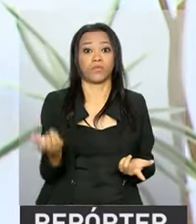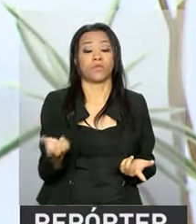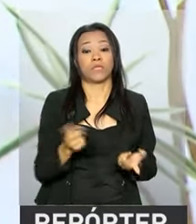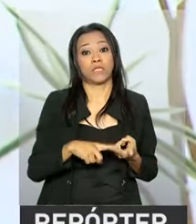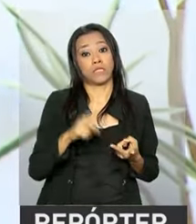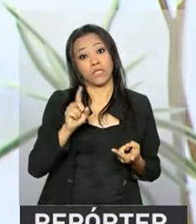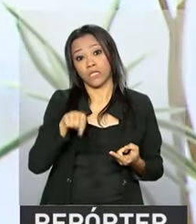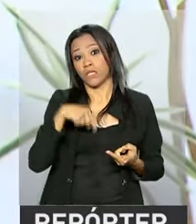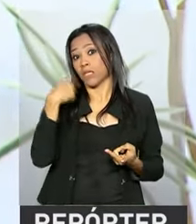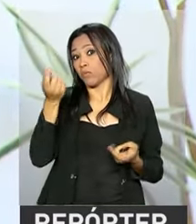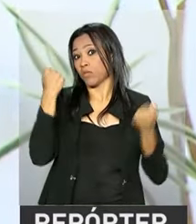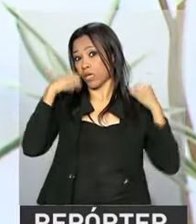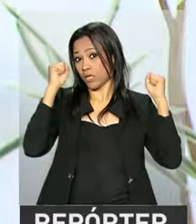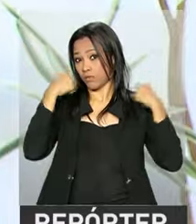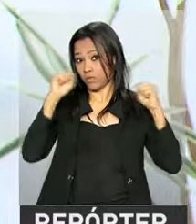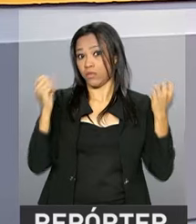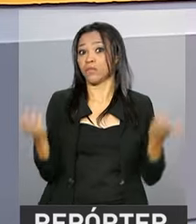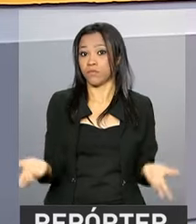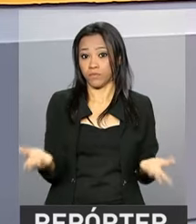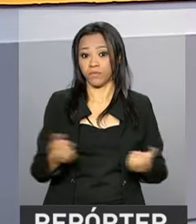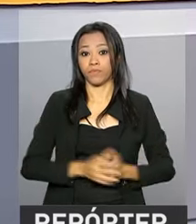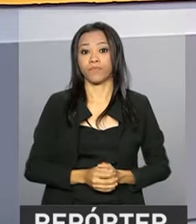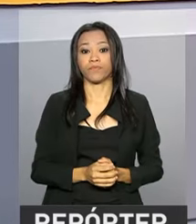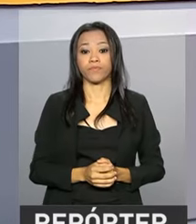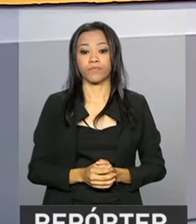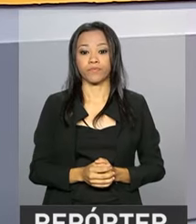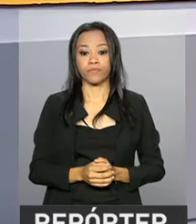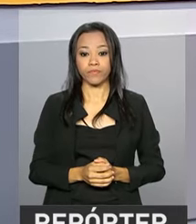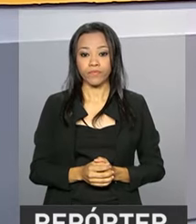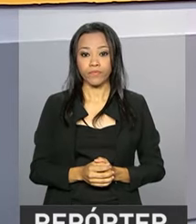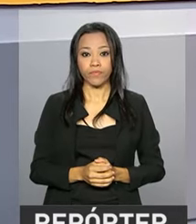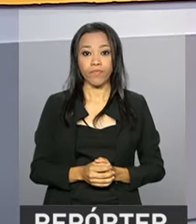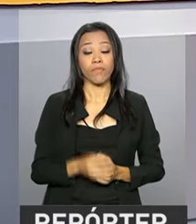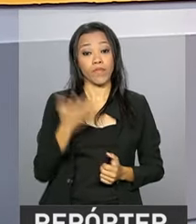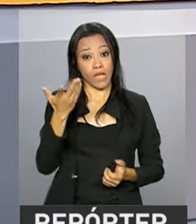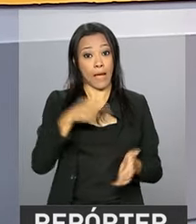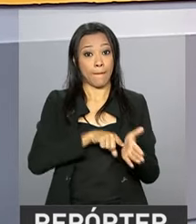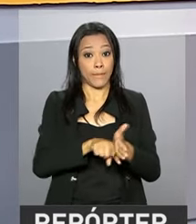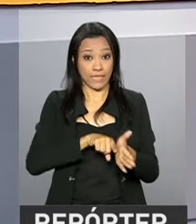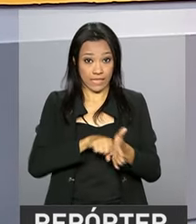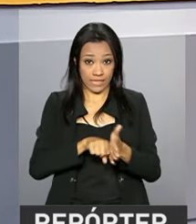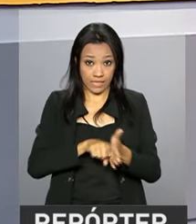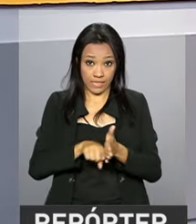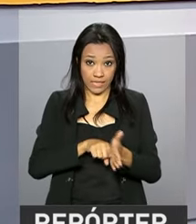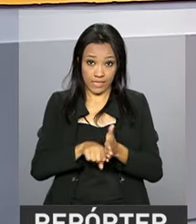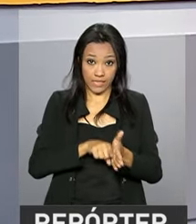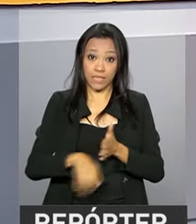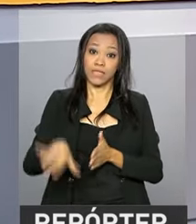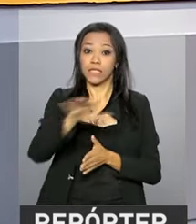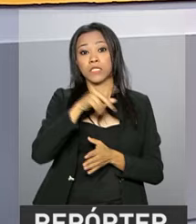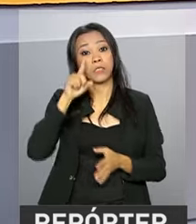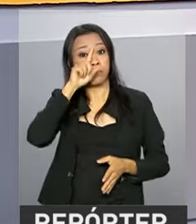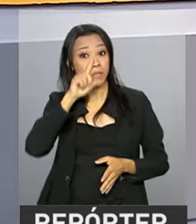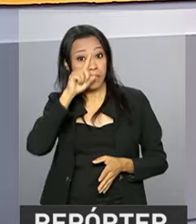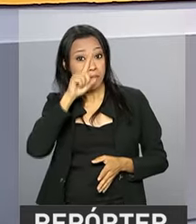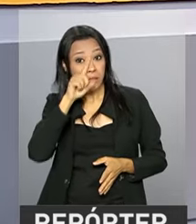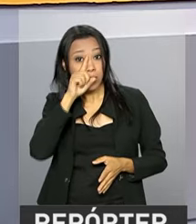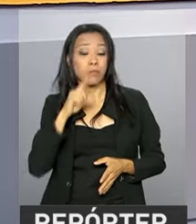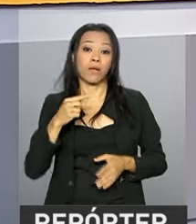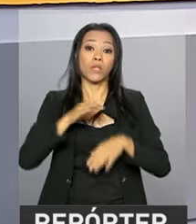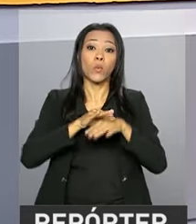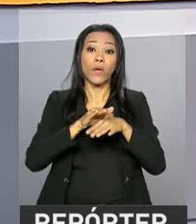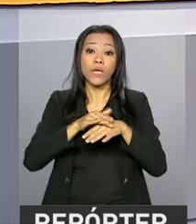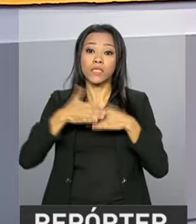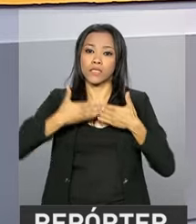para depois da academia. De manhã. A pesquisa de vigilância de fatores de risco e proteção para doenças